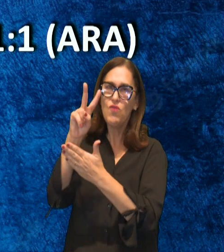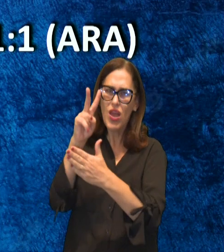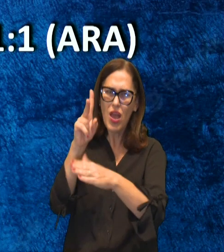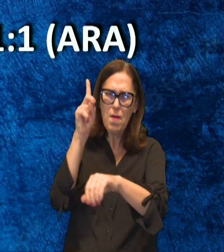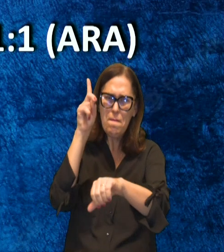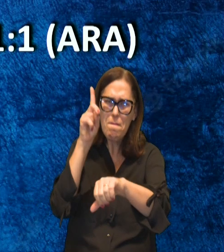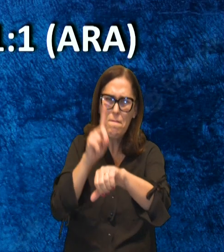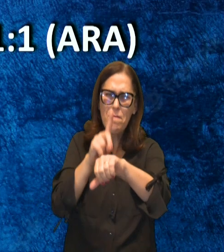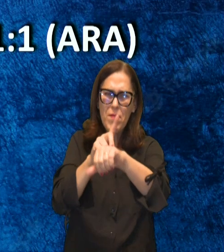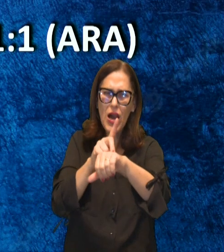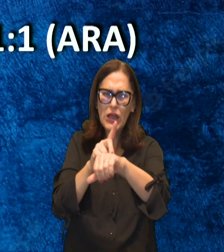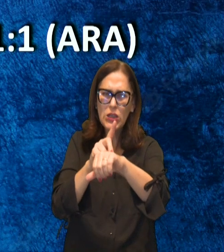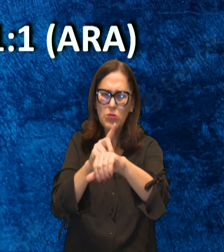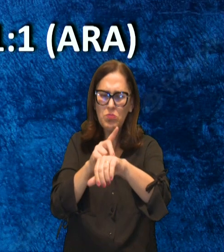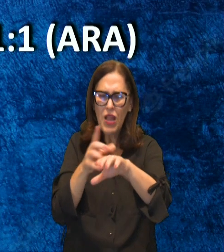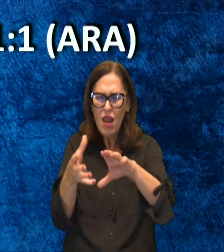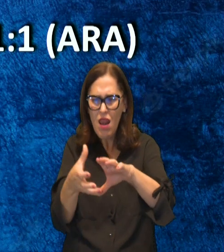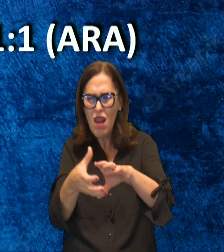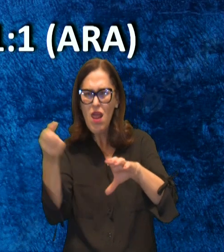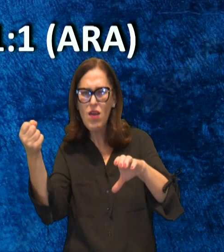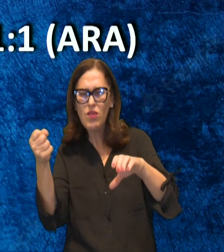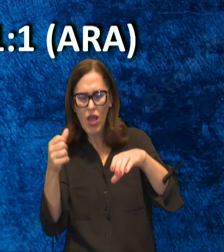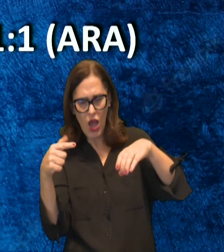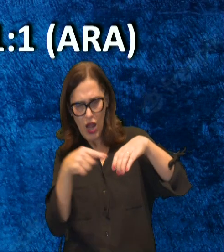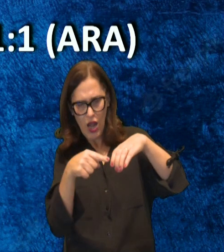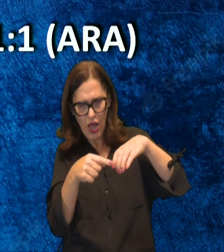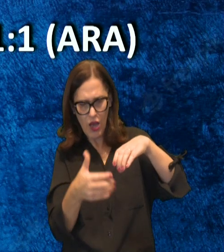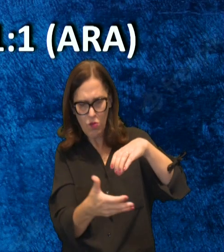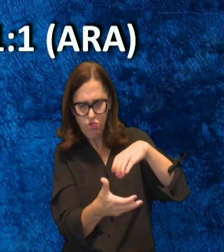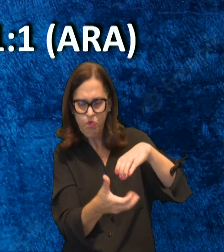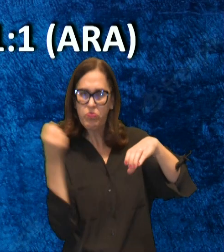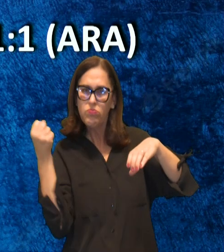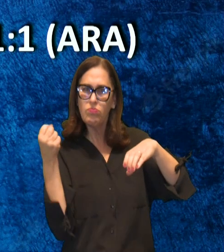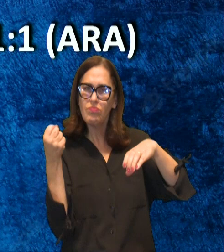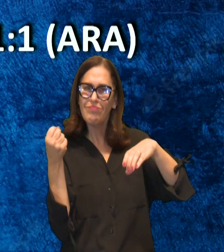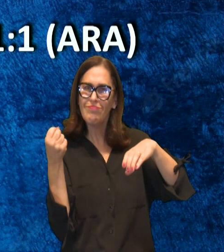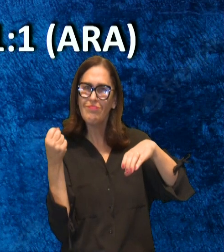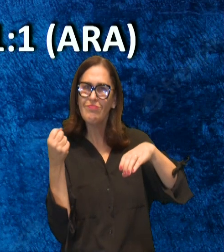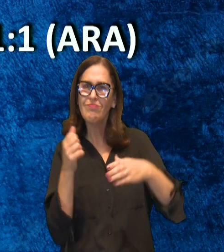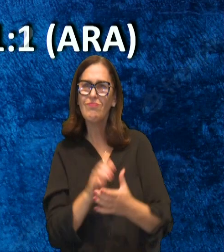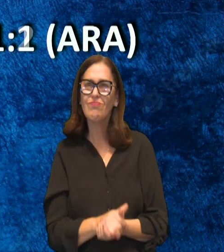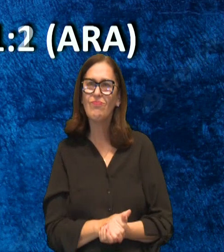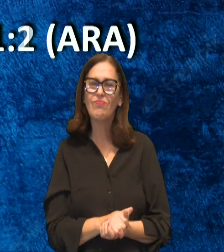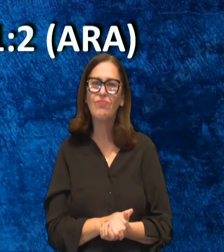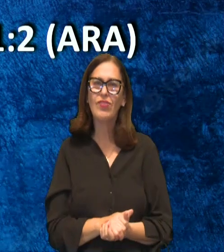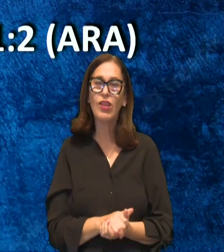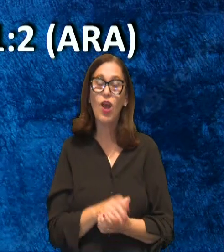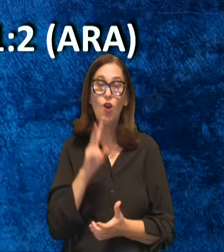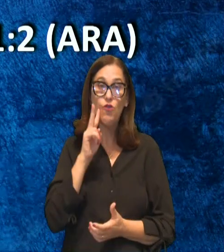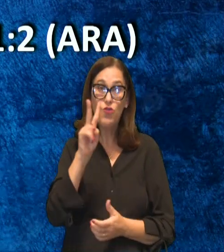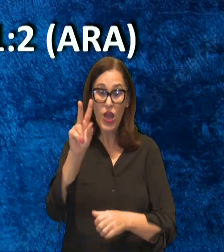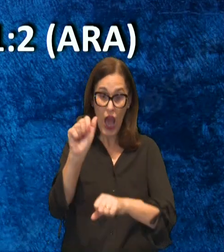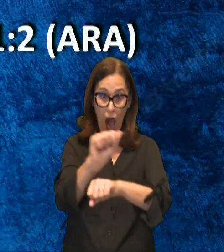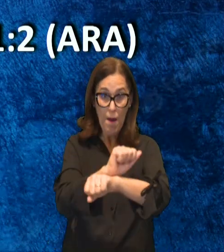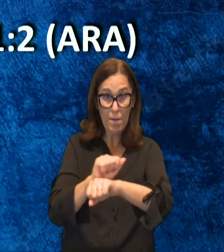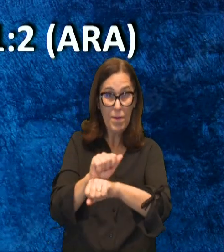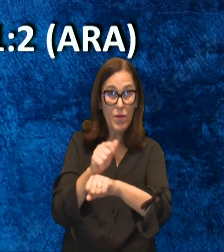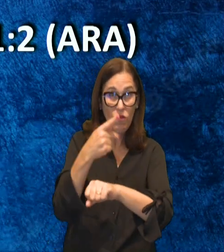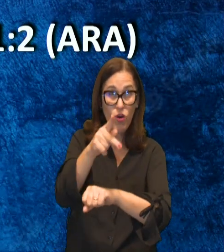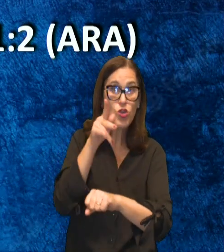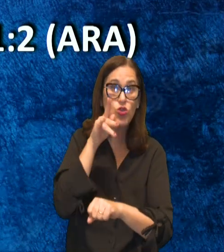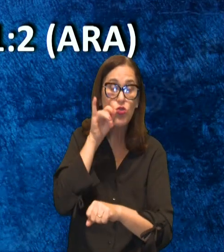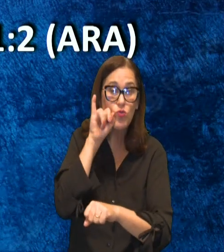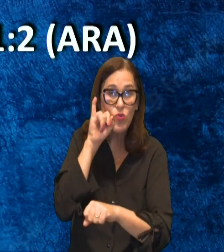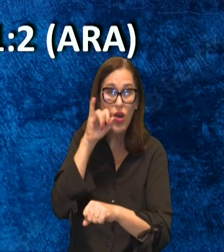rocha de que fostes cortados, e para a caverna do poço de onde foste cavados. Olhai para Abraão, vosso pai, e